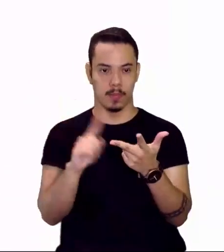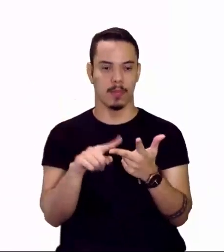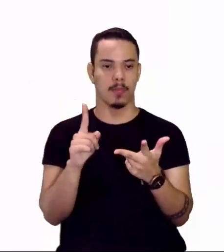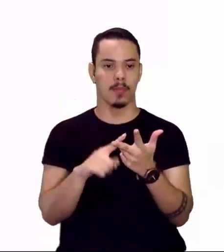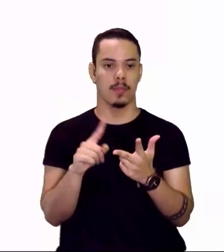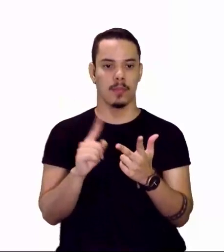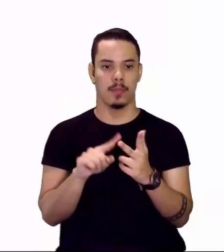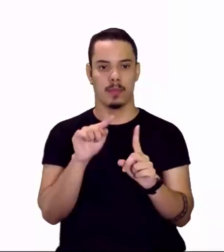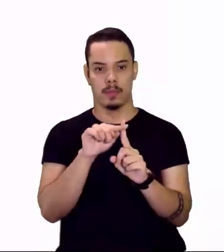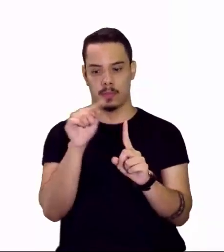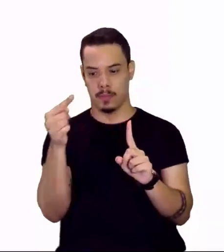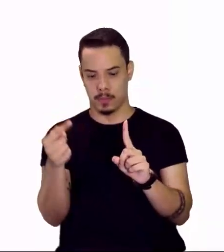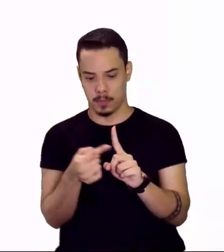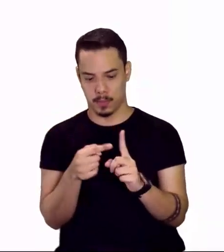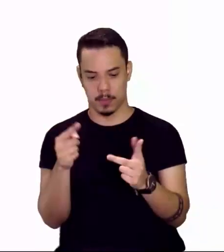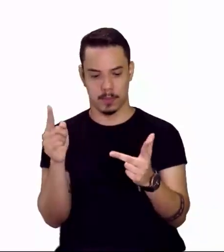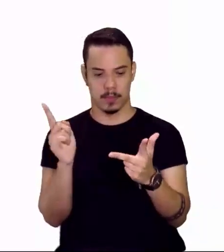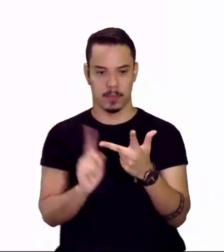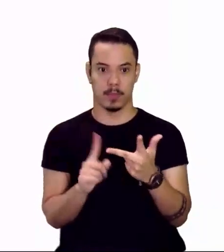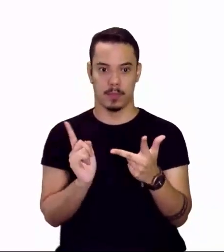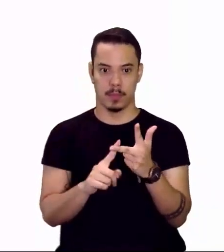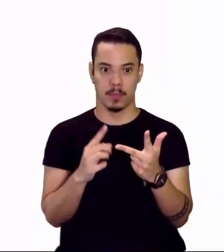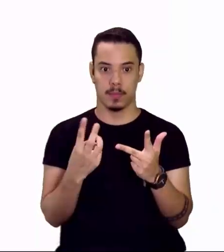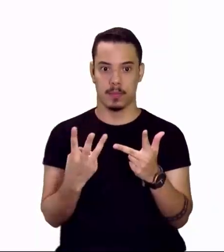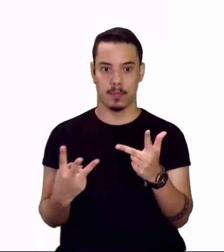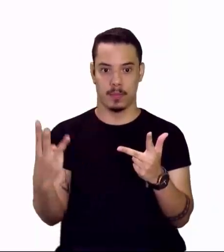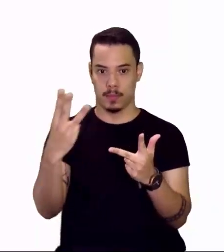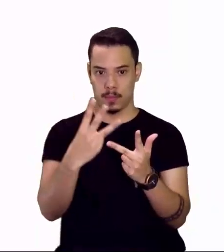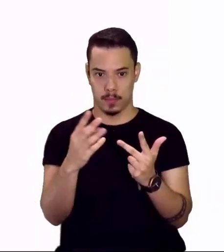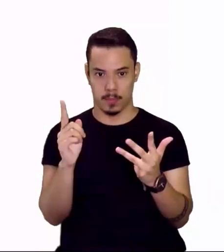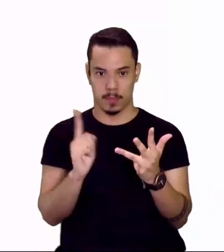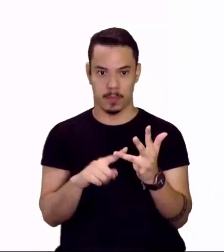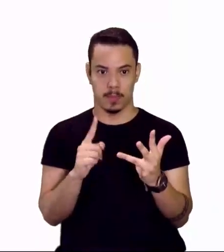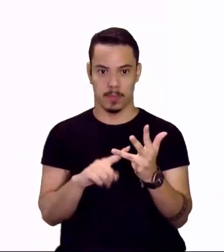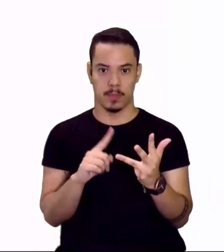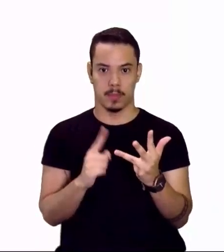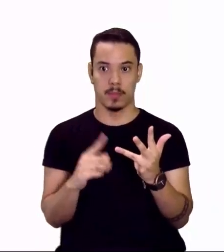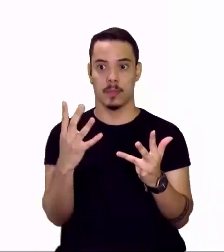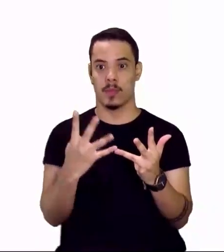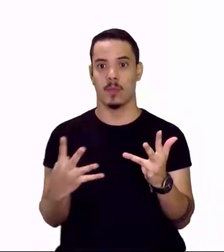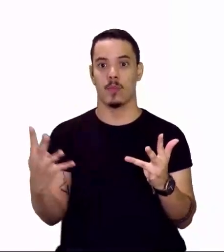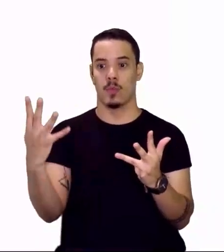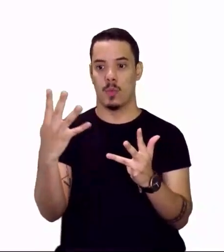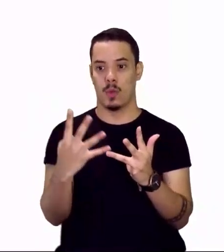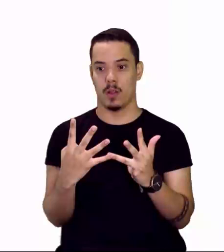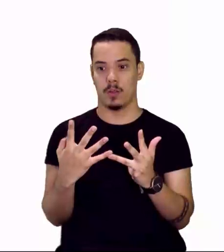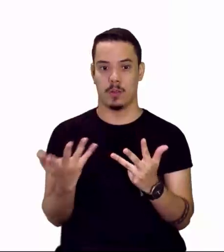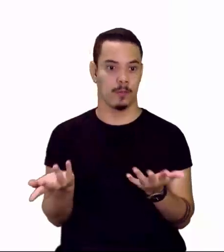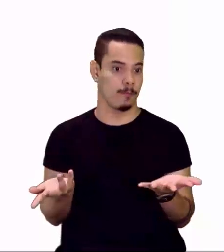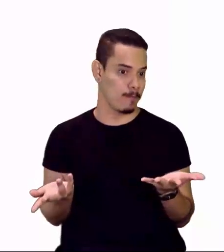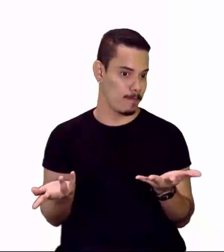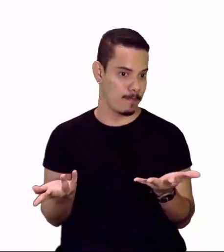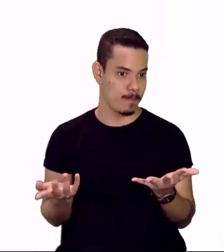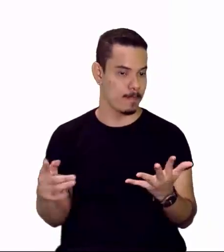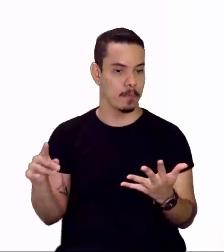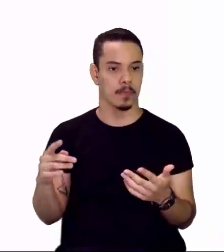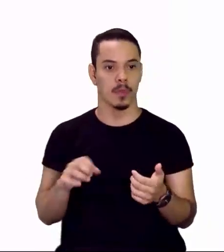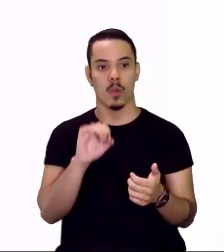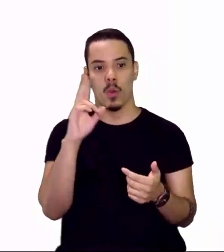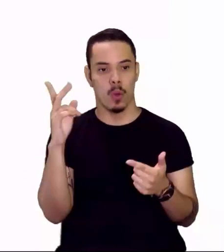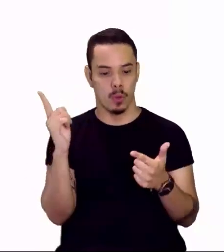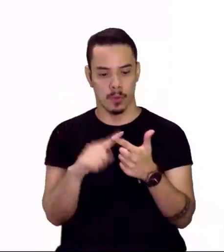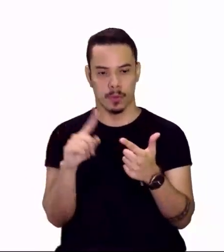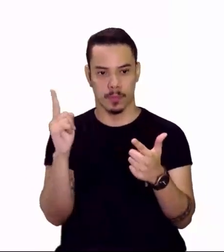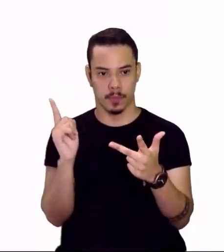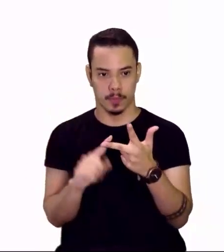BeH2 é angular, BCl3 é trigonal, ou CCl4 é tetraédrica? Ou a opção certa é a